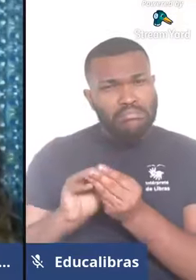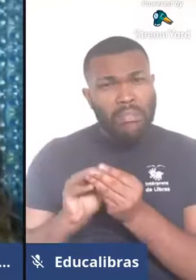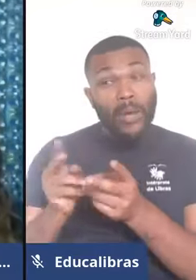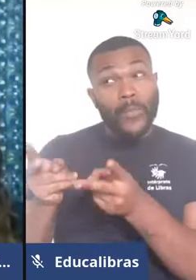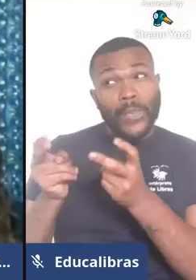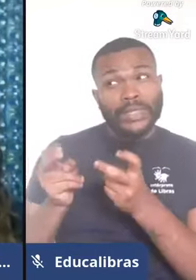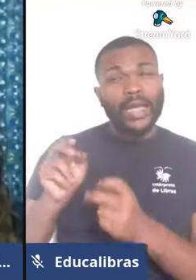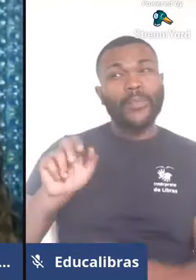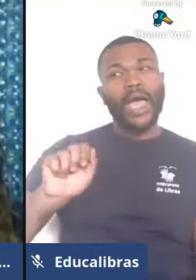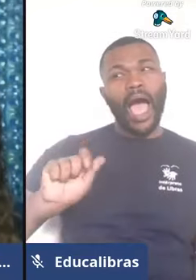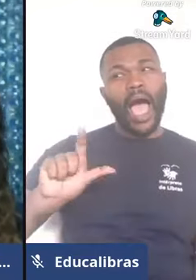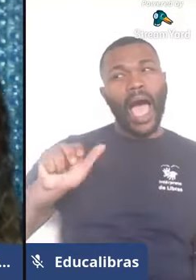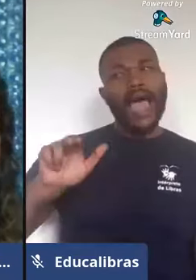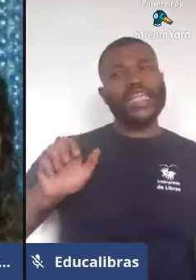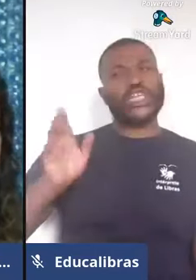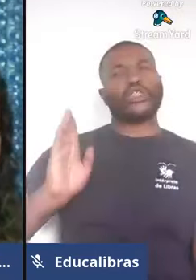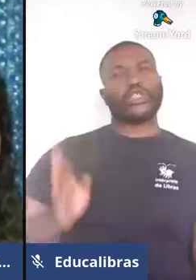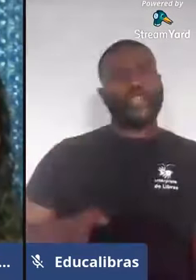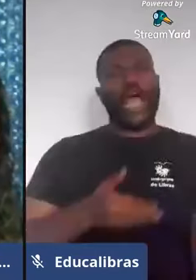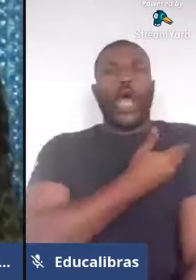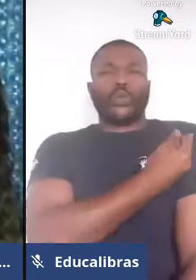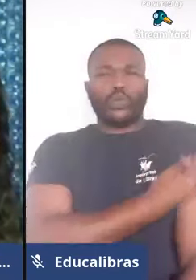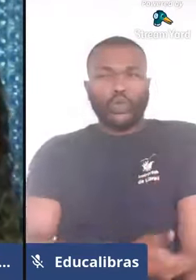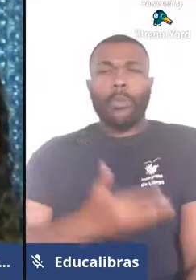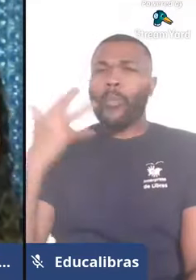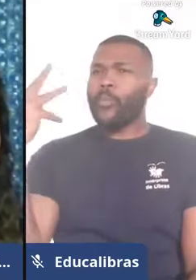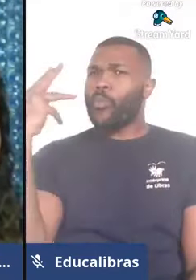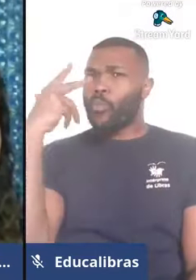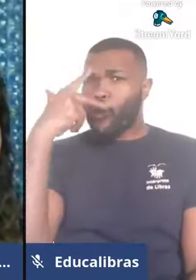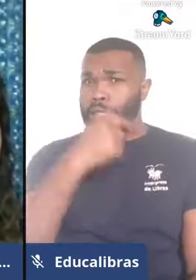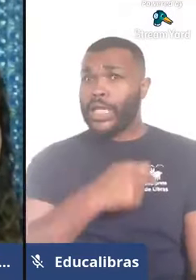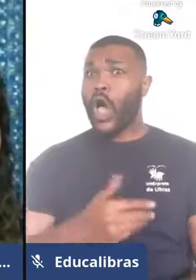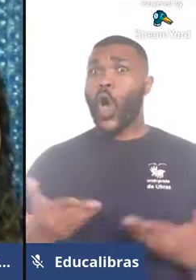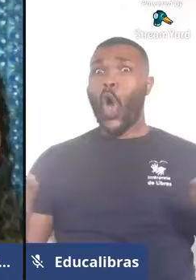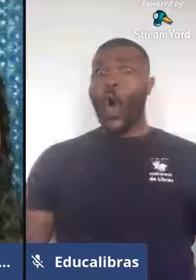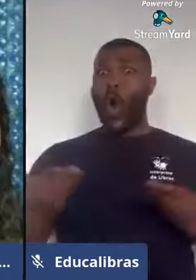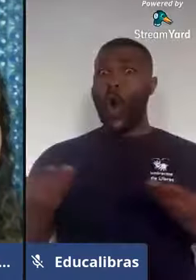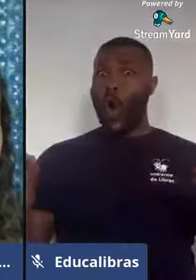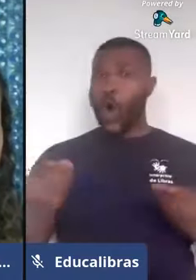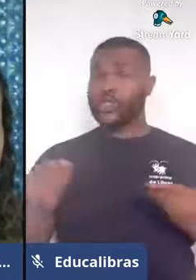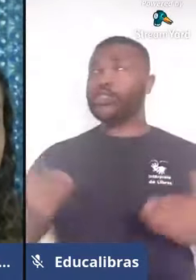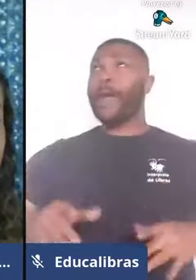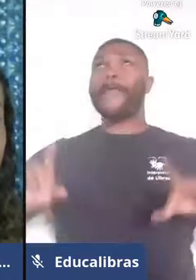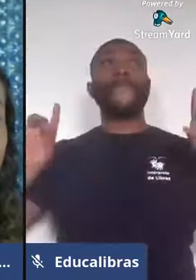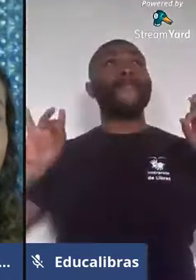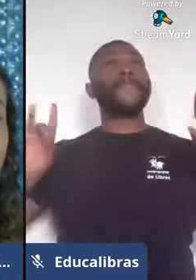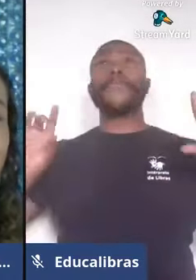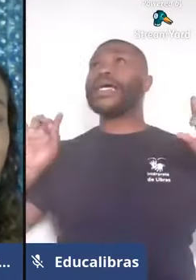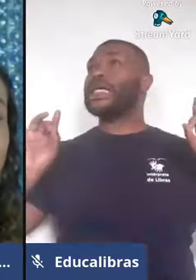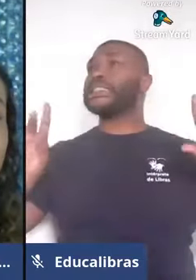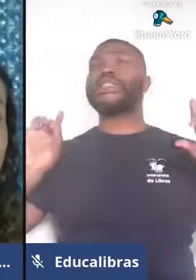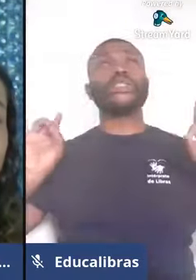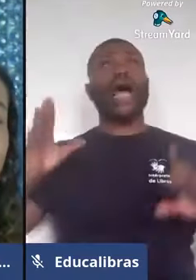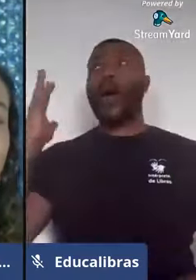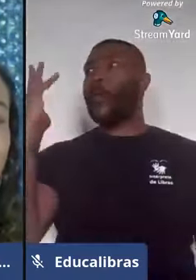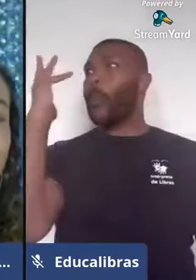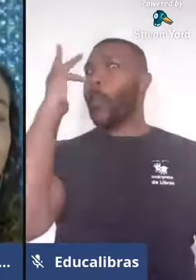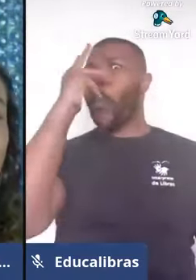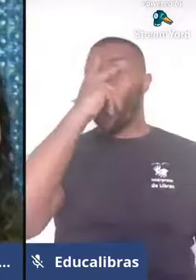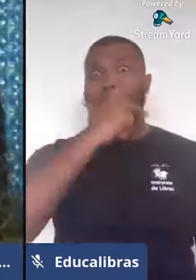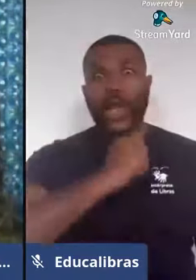é bonita normalmente, mas hoje ela está especialmente bonita aqui para a nossa